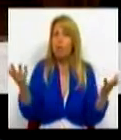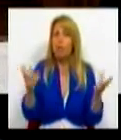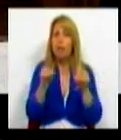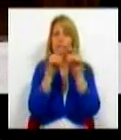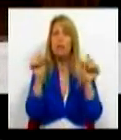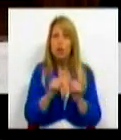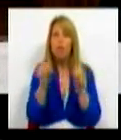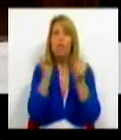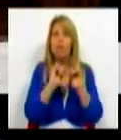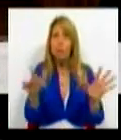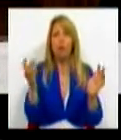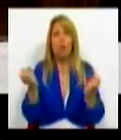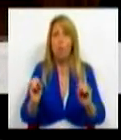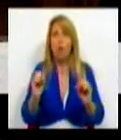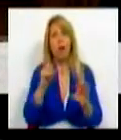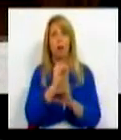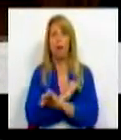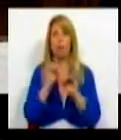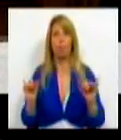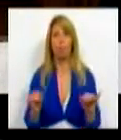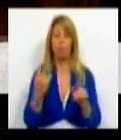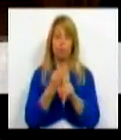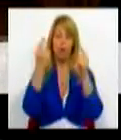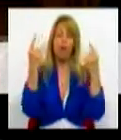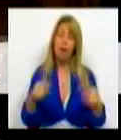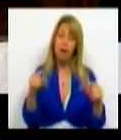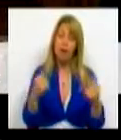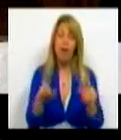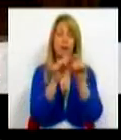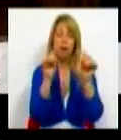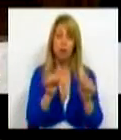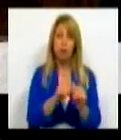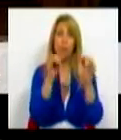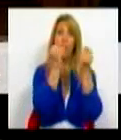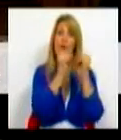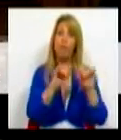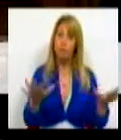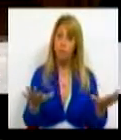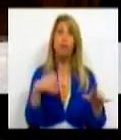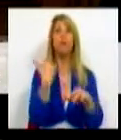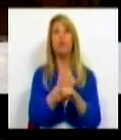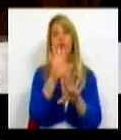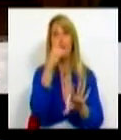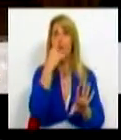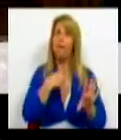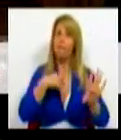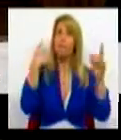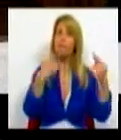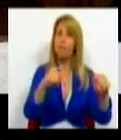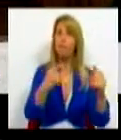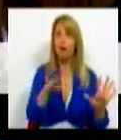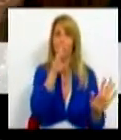sistemas informáticos que funcionam com debilidades, não é? Essas debilidades foram,